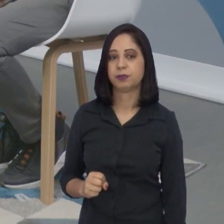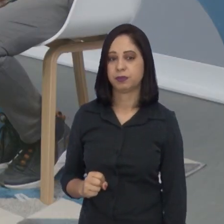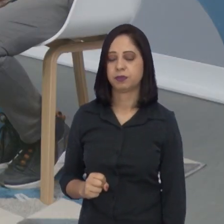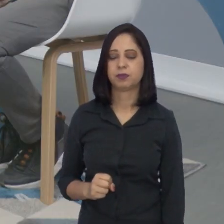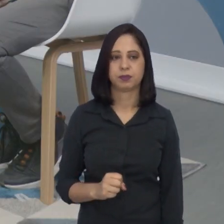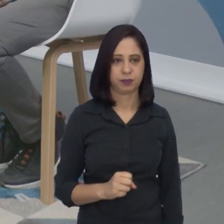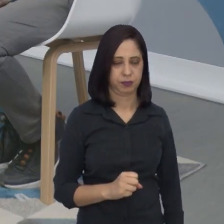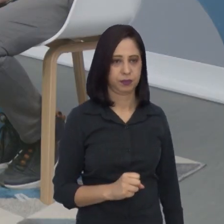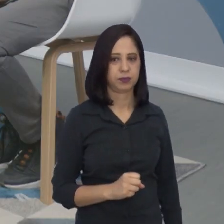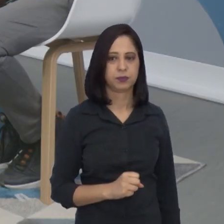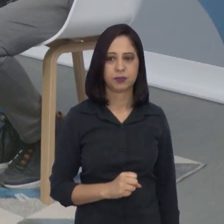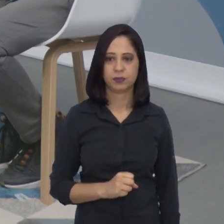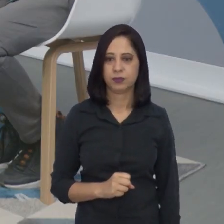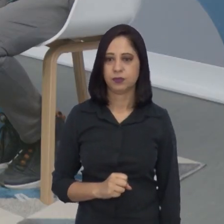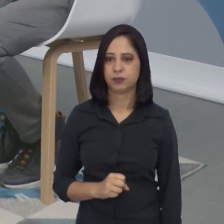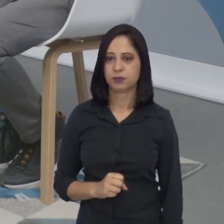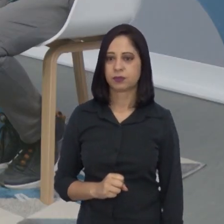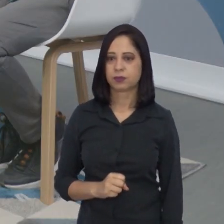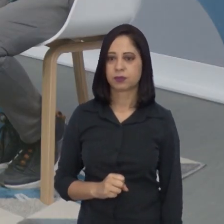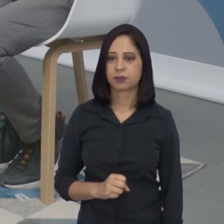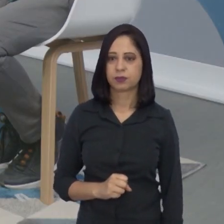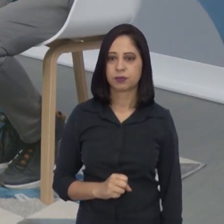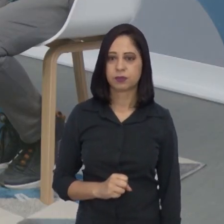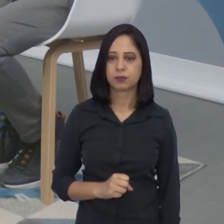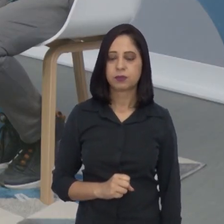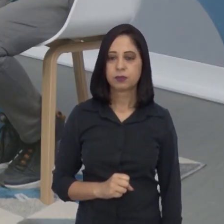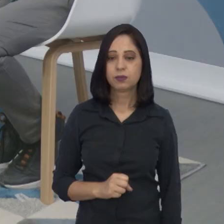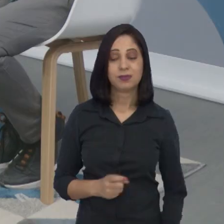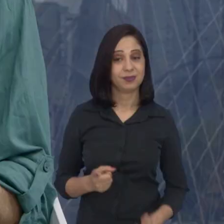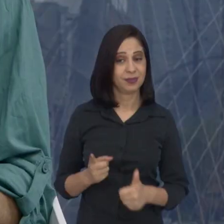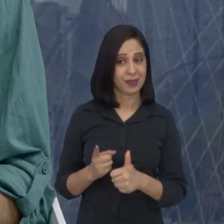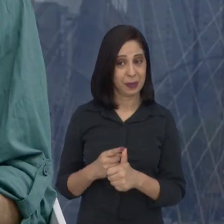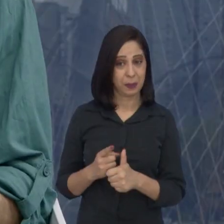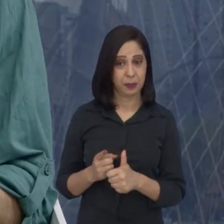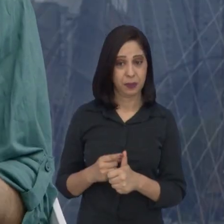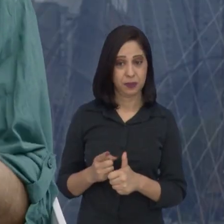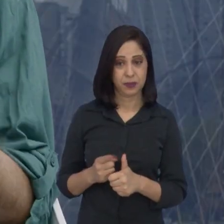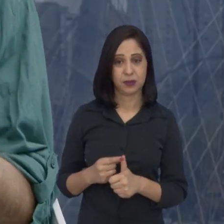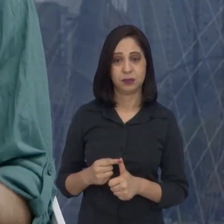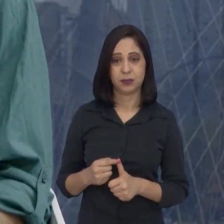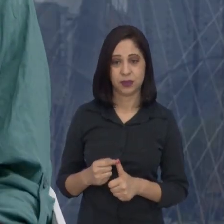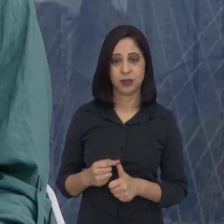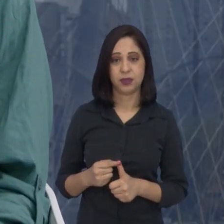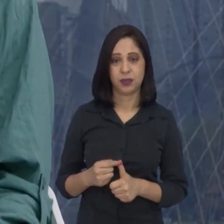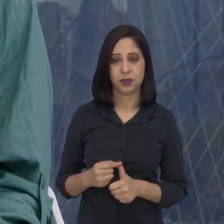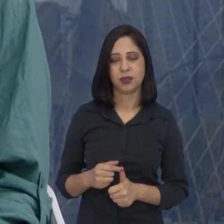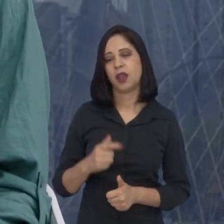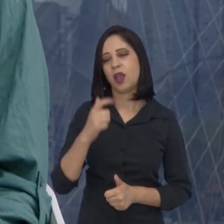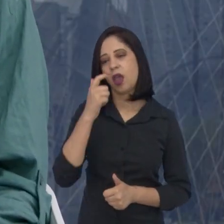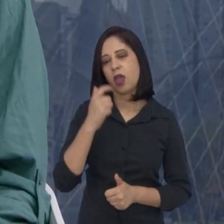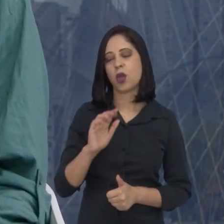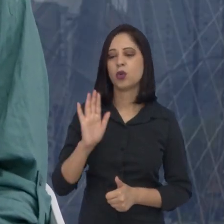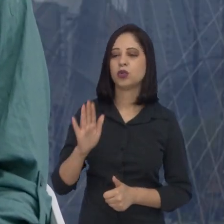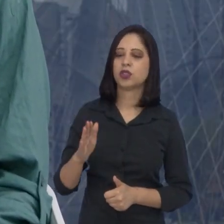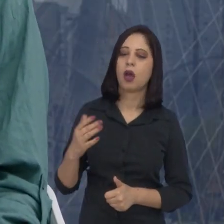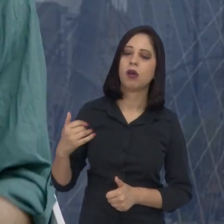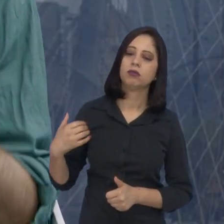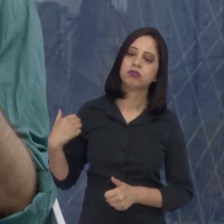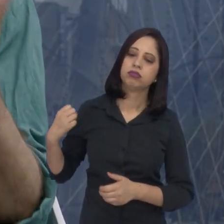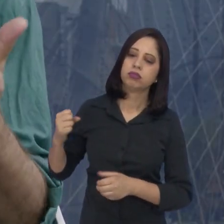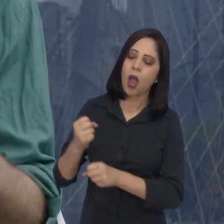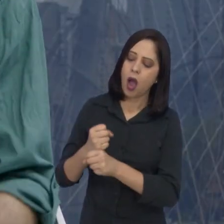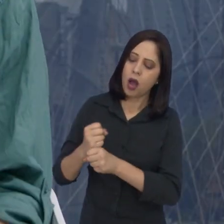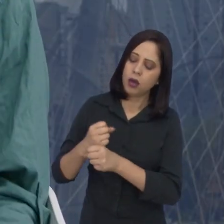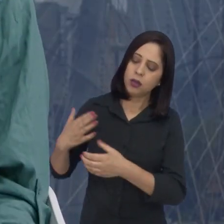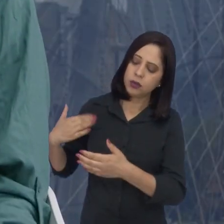nessa questão também. Eu acho que, primeiramente, né, os meus longos anos de pesquisa e o que eu